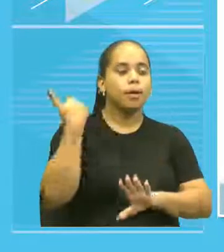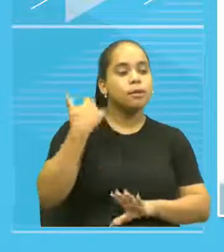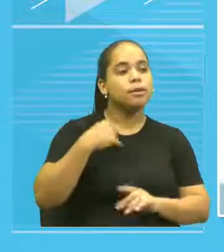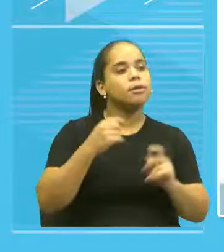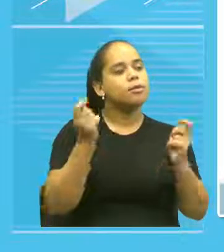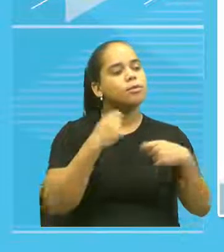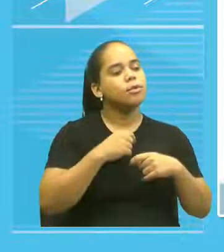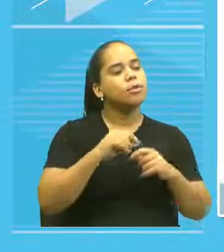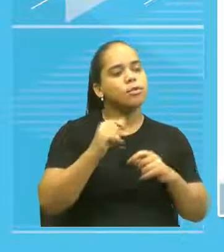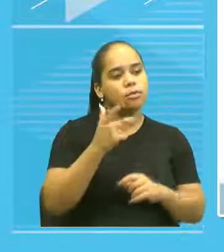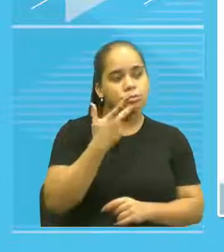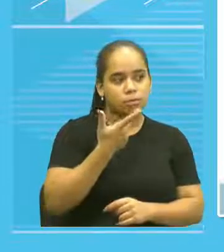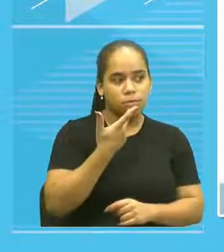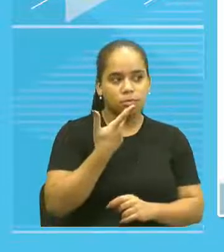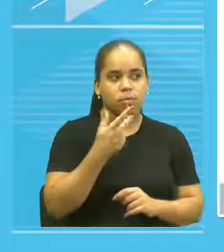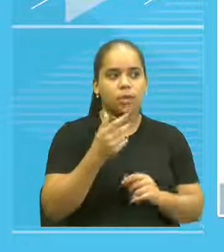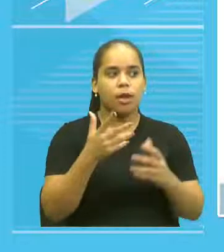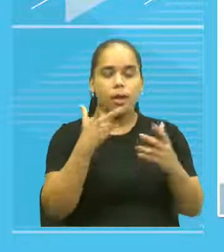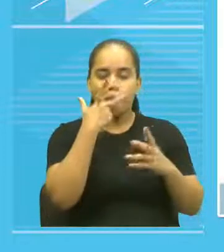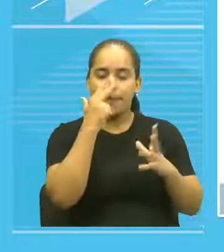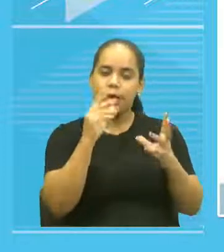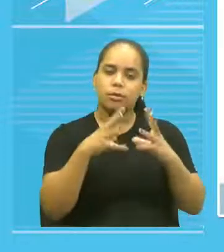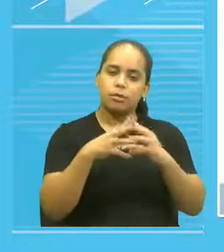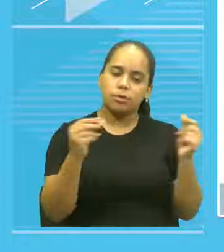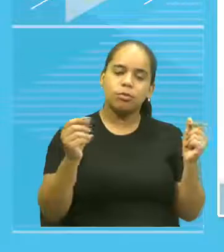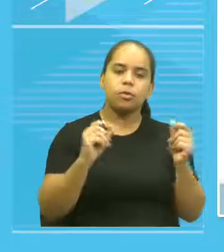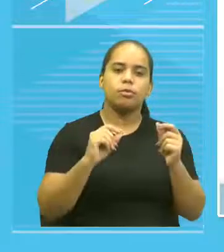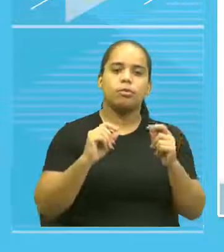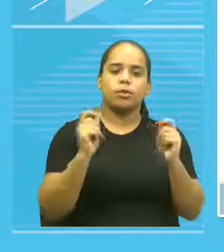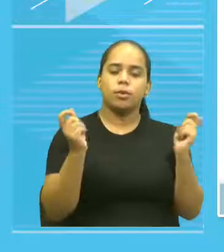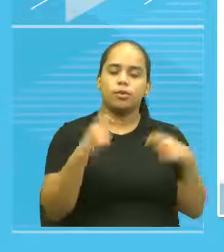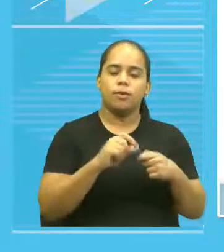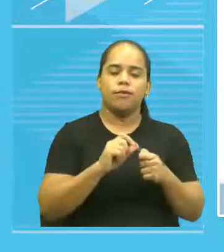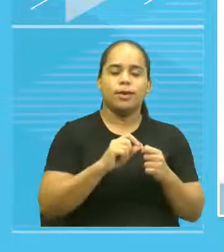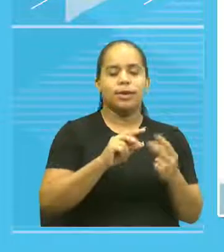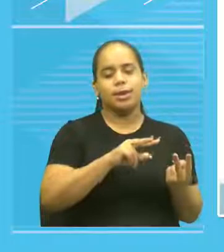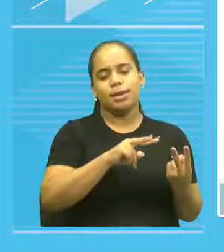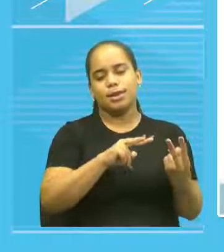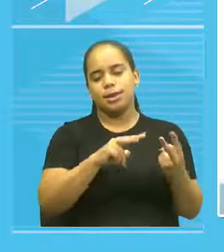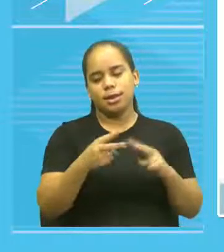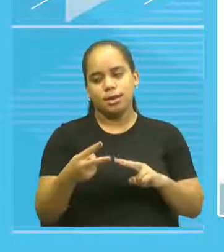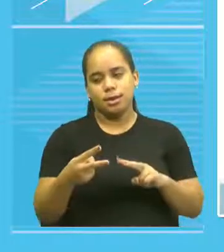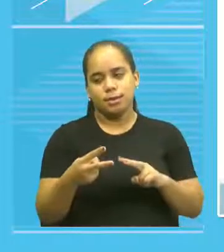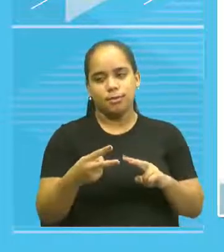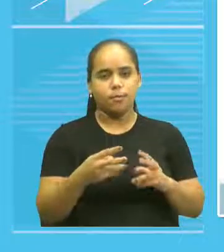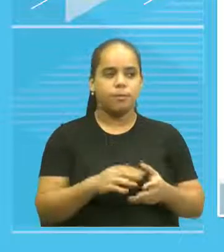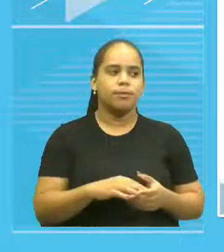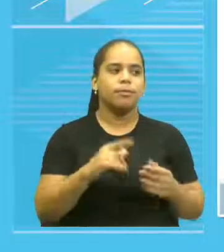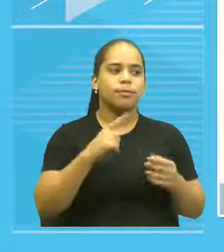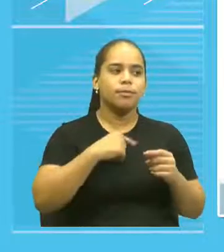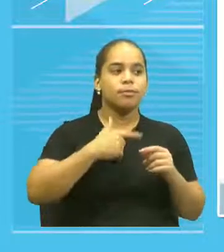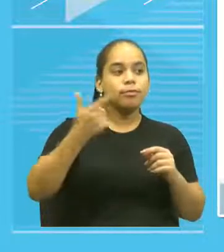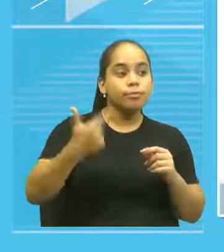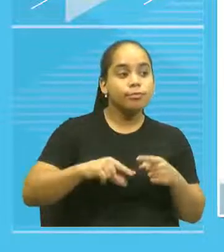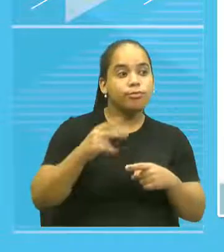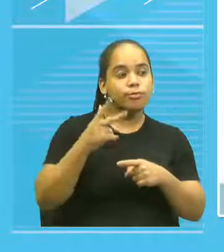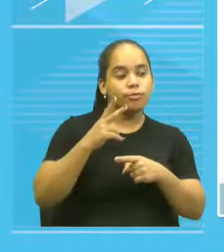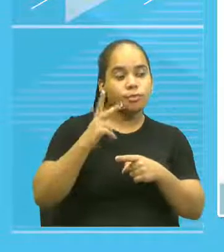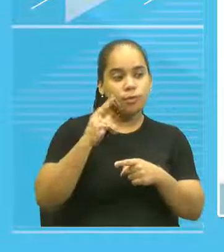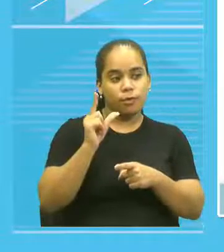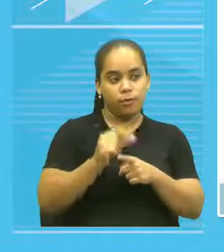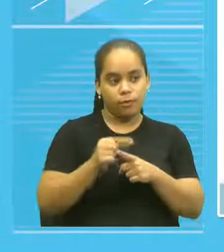antigas reconstruiu uma pronúncia que desapareceu na transmissão é definida pela repetição de fonemas